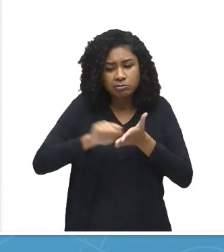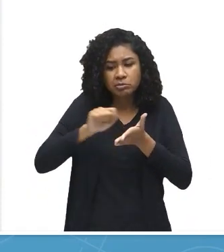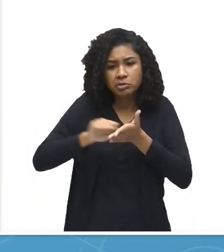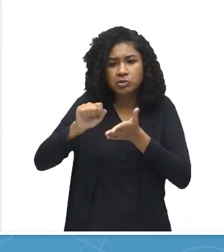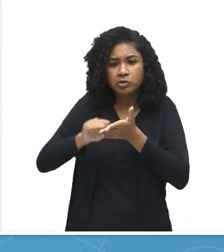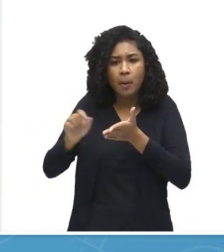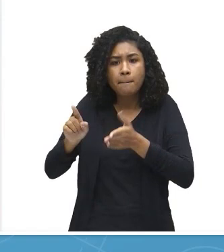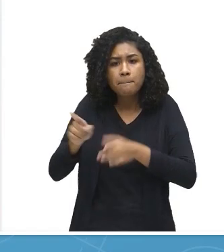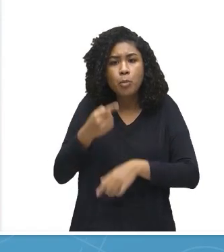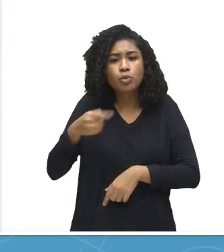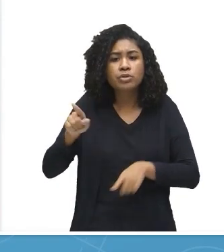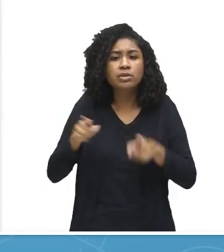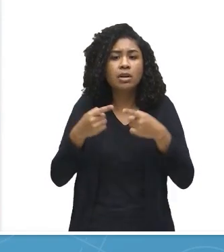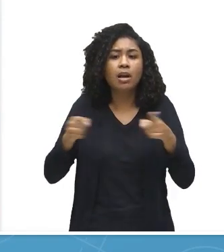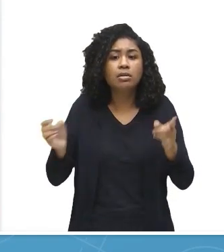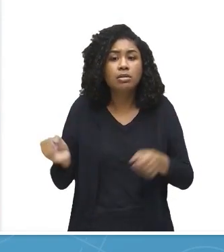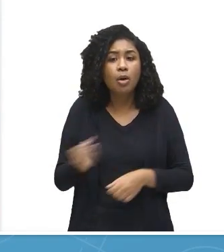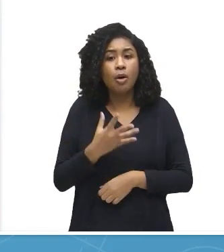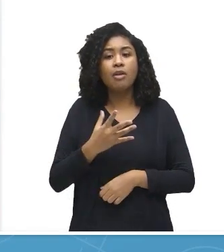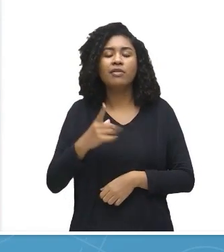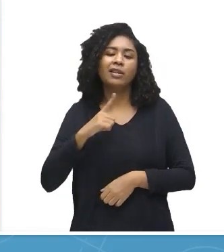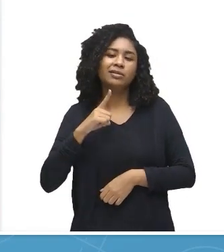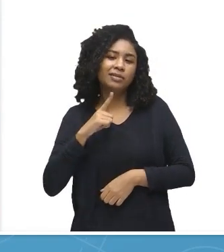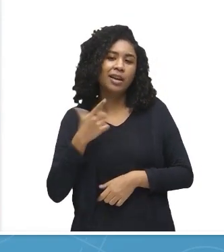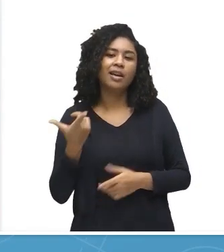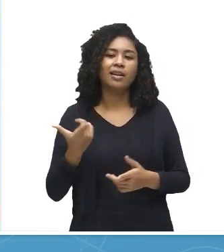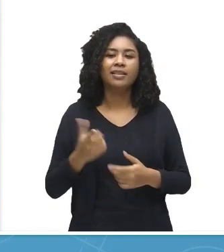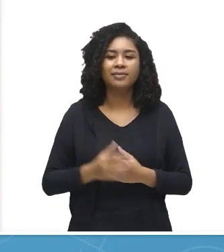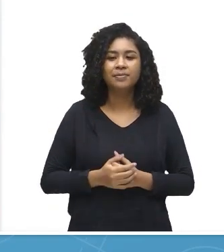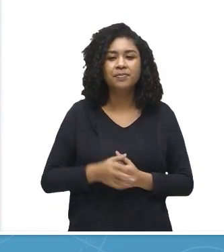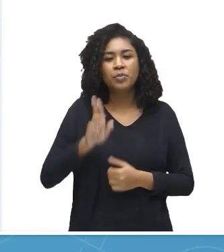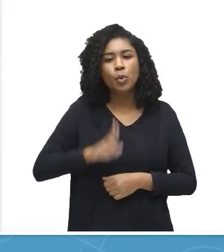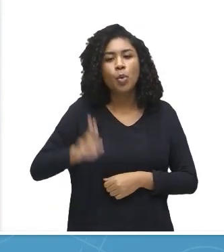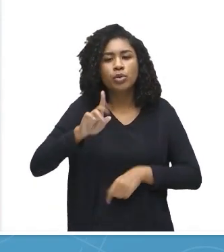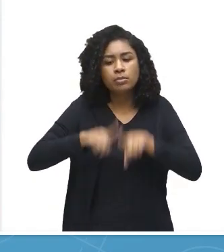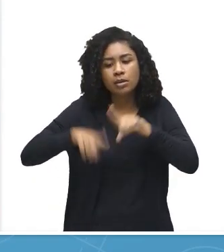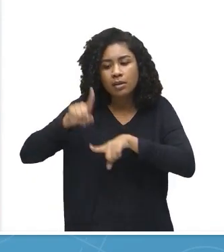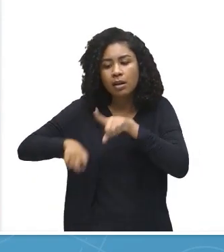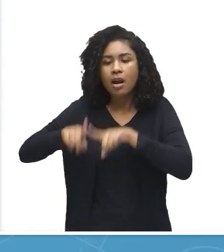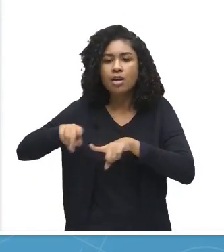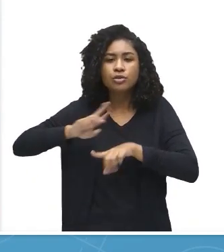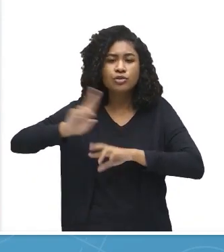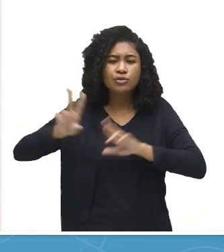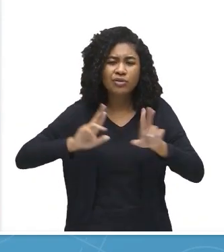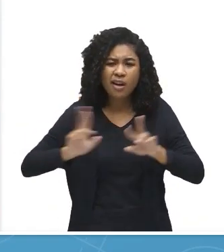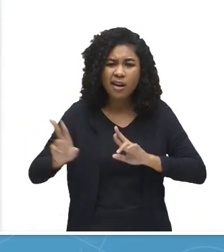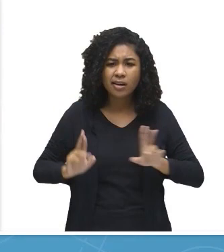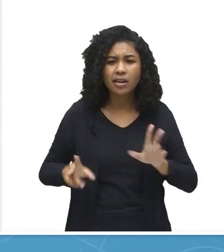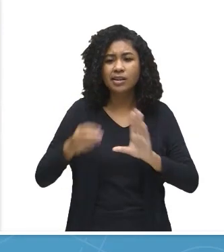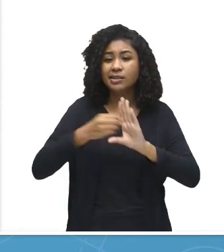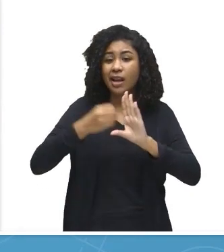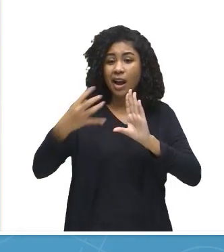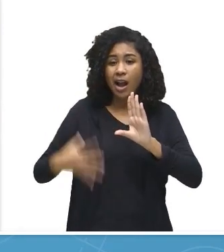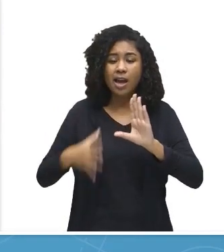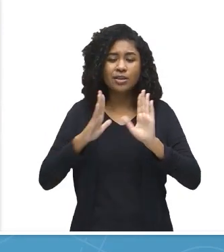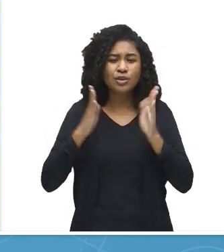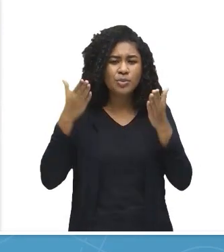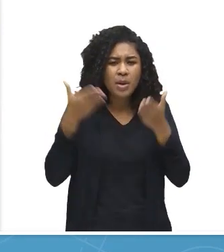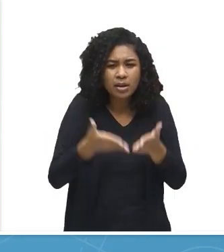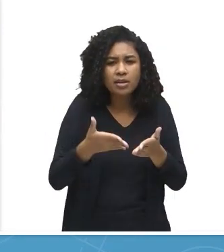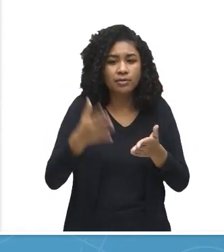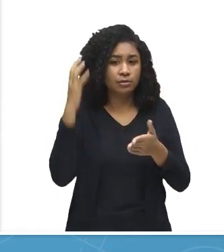músicas com roupagens novas, né? Utilizando instrumentos musicais diferentes, utilizando essa característica do